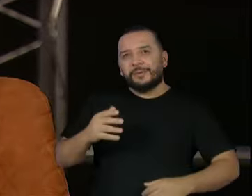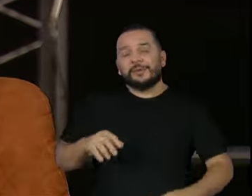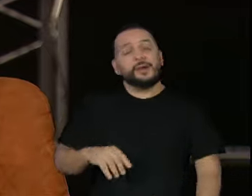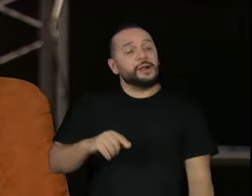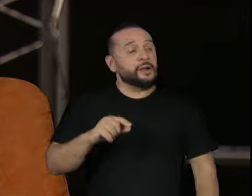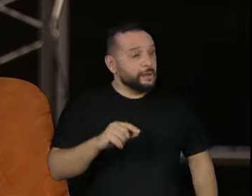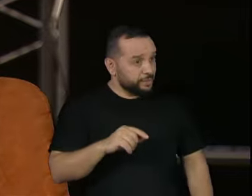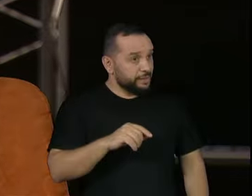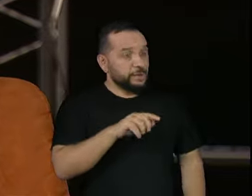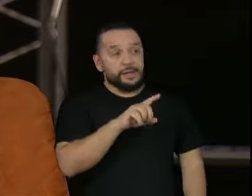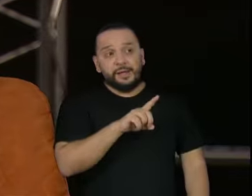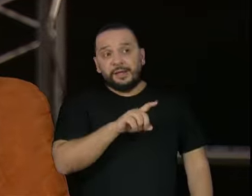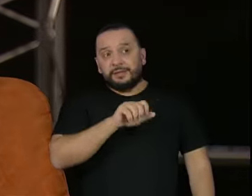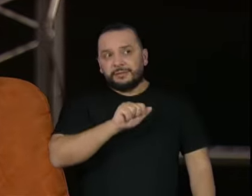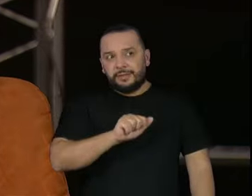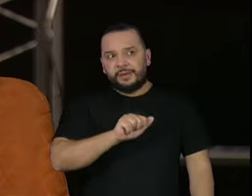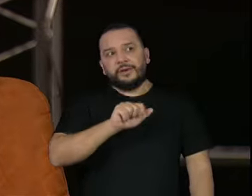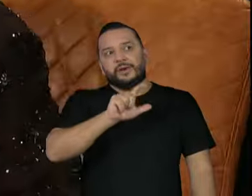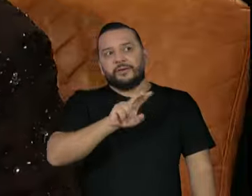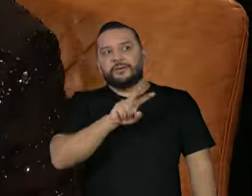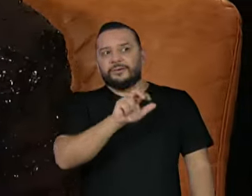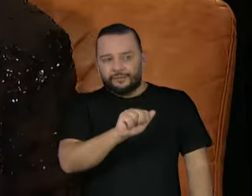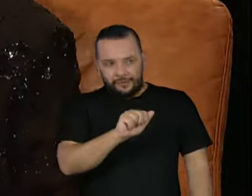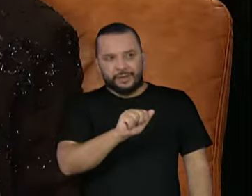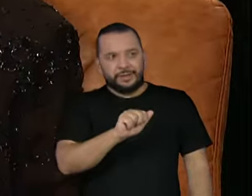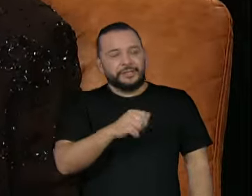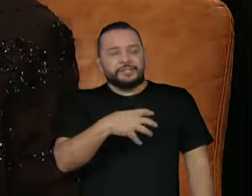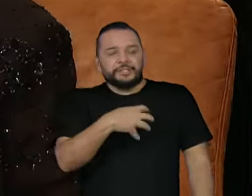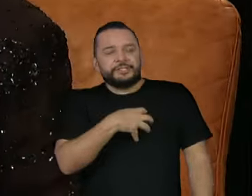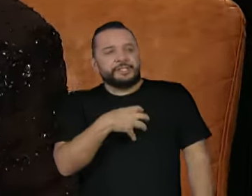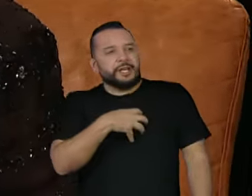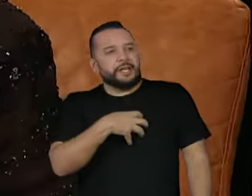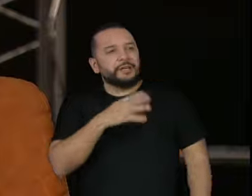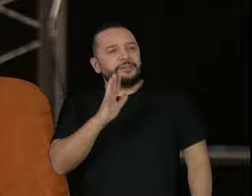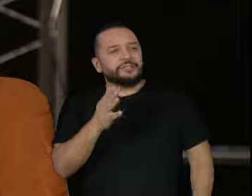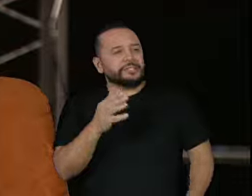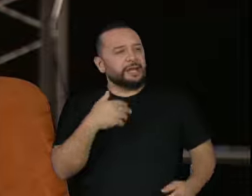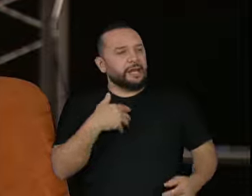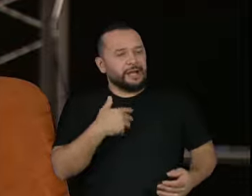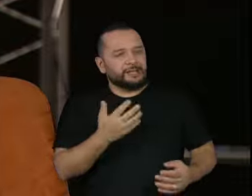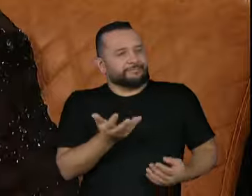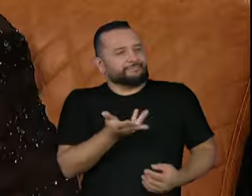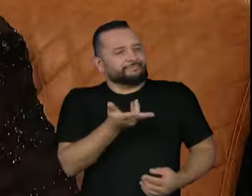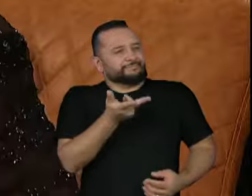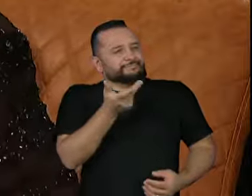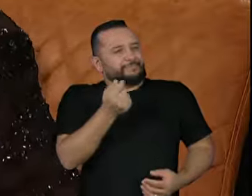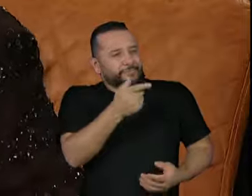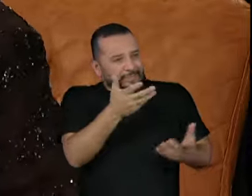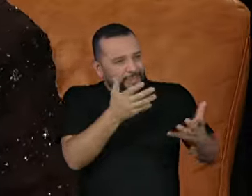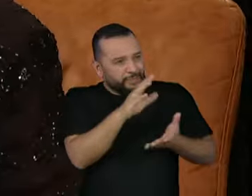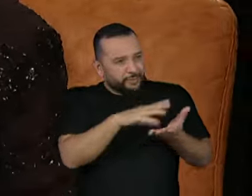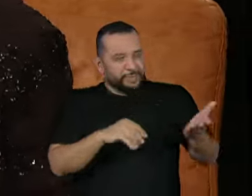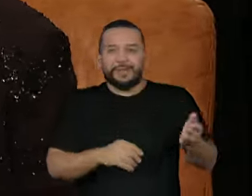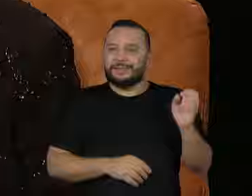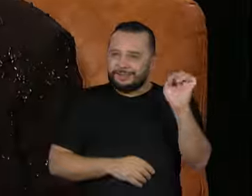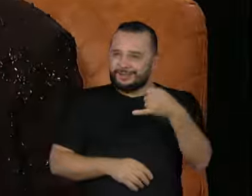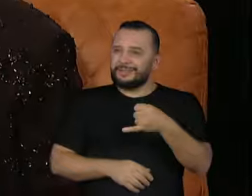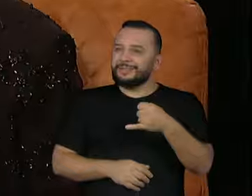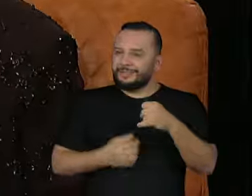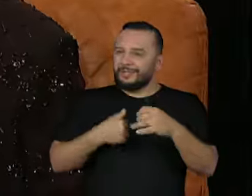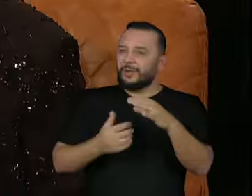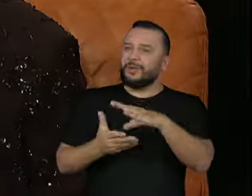dramaticidade da Dalva de Oliveira era uma coisa que você queria? Ah, eu queria. Sim. Que coisa engraçada essa pergunta, porque eu